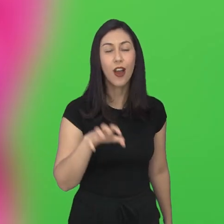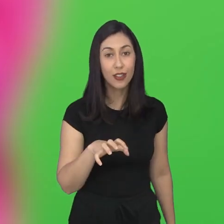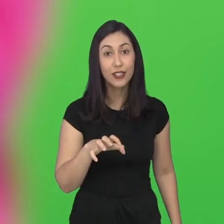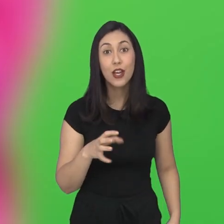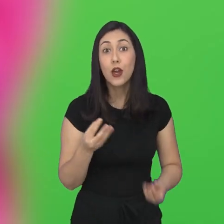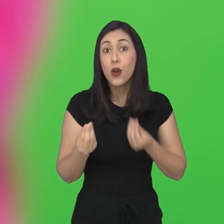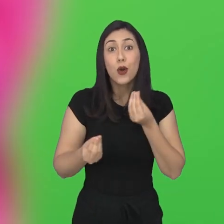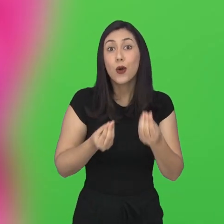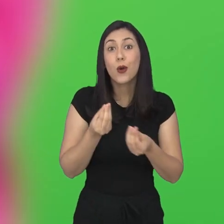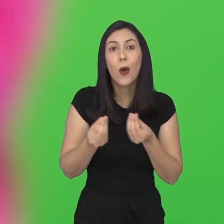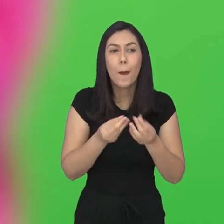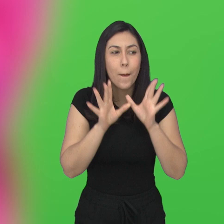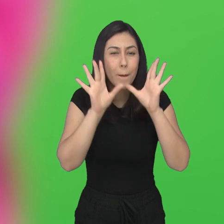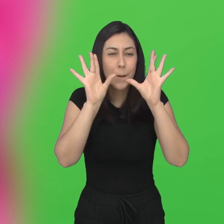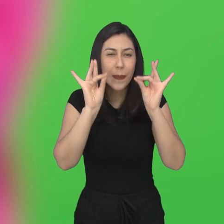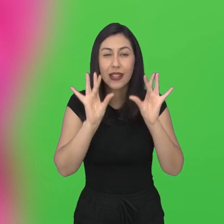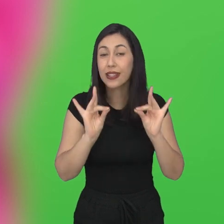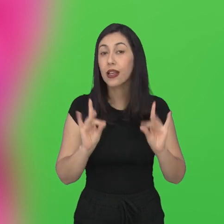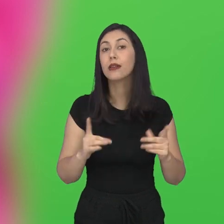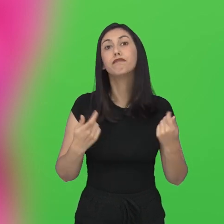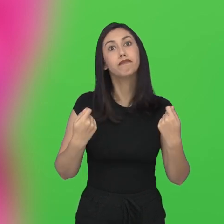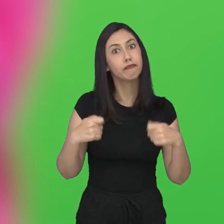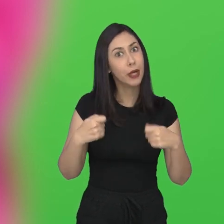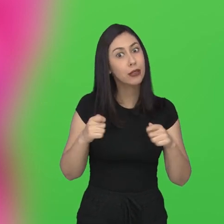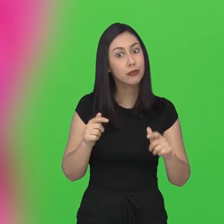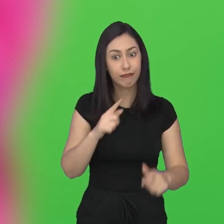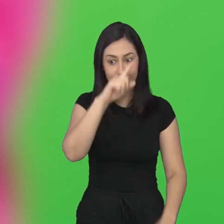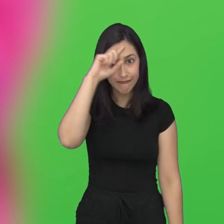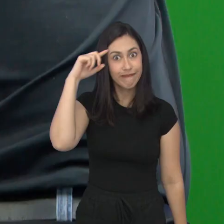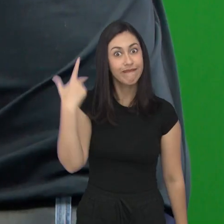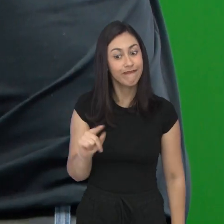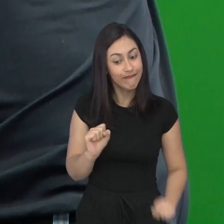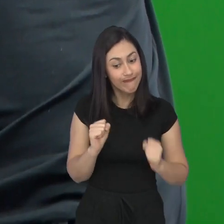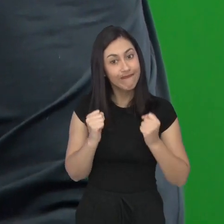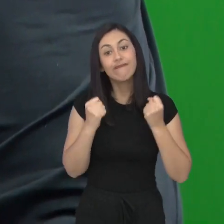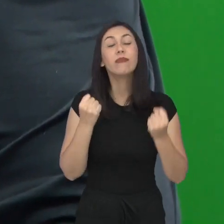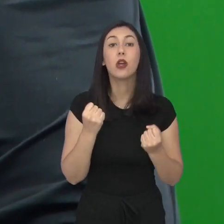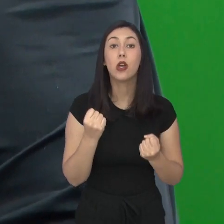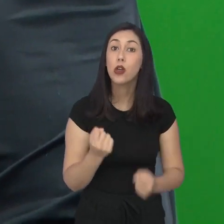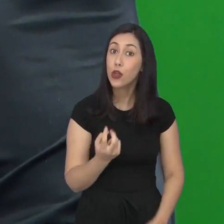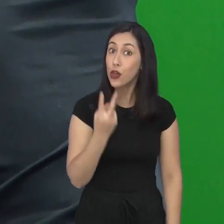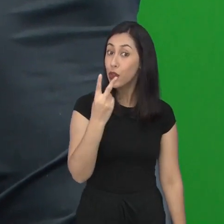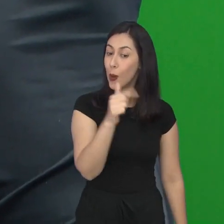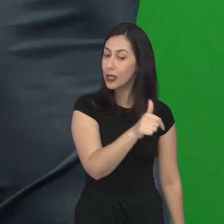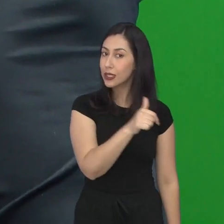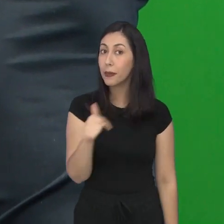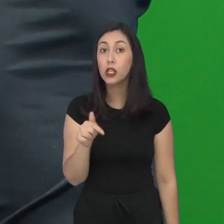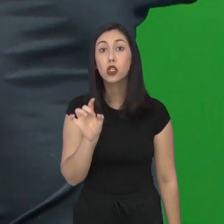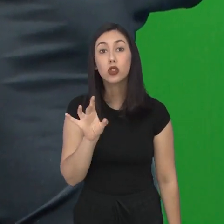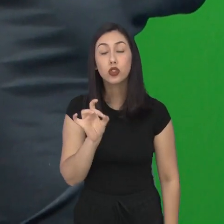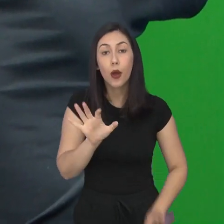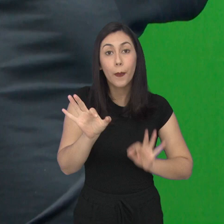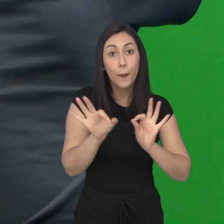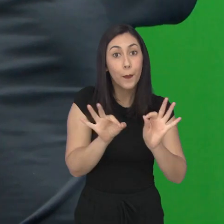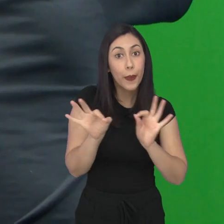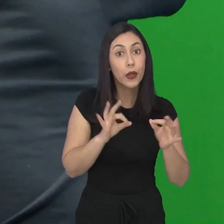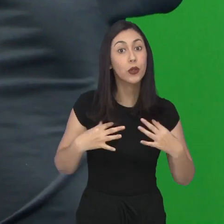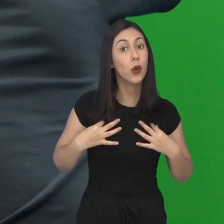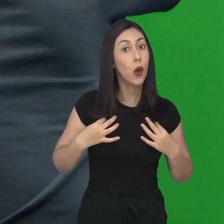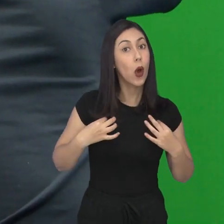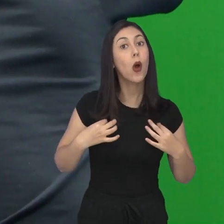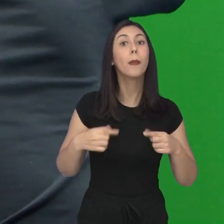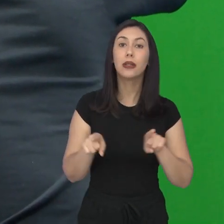garras. E para chegar a esse nível de capricho foi preciso muito trabalho duro. Foram 2 semanas só para elaborar o figurino,